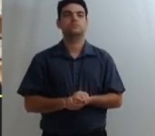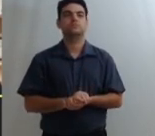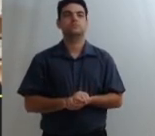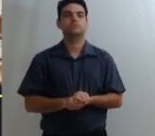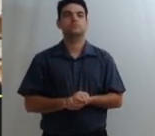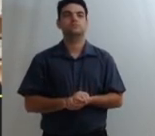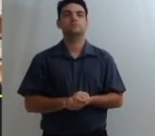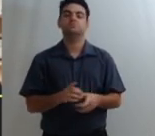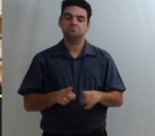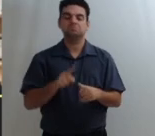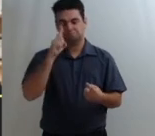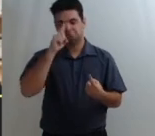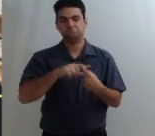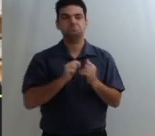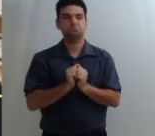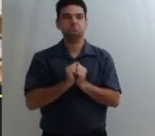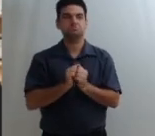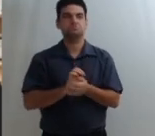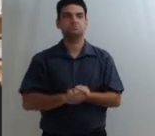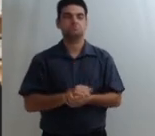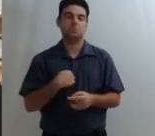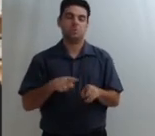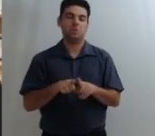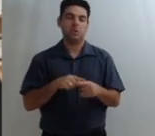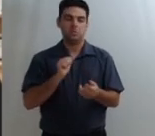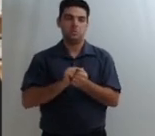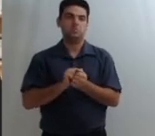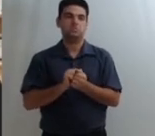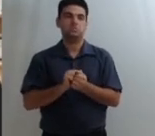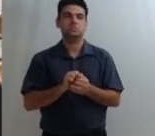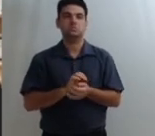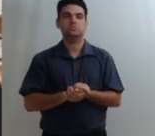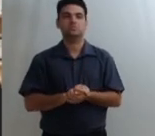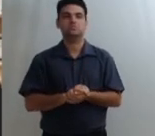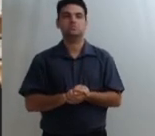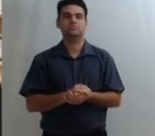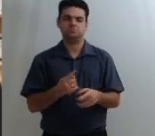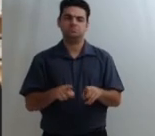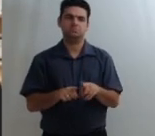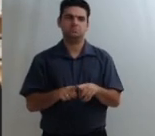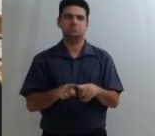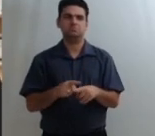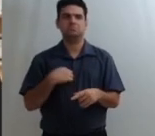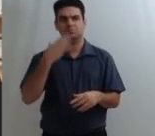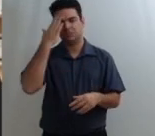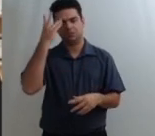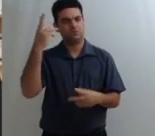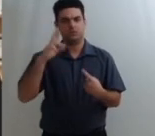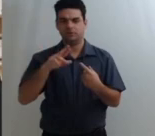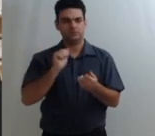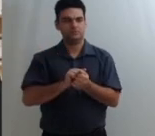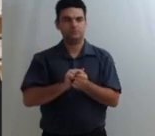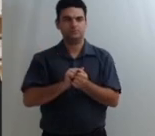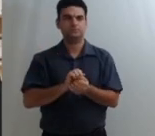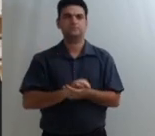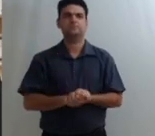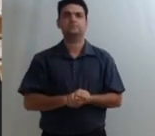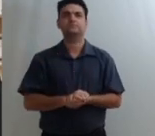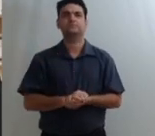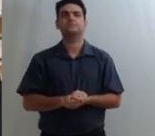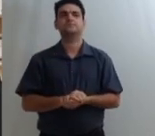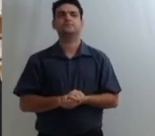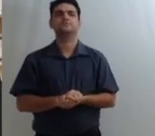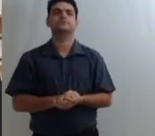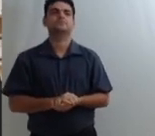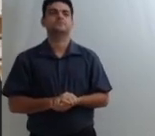Acompanho. Igualmente eu acompanho. Ministra Laurita? Também estou votando com o ministro relator. Obrigado. Então, fica assim